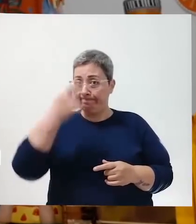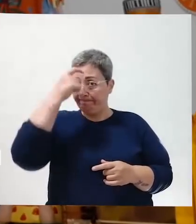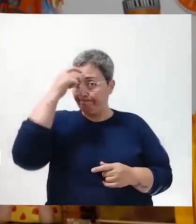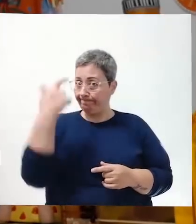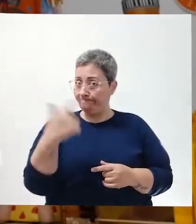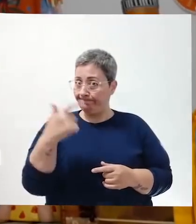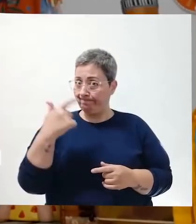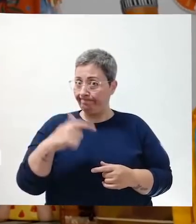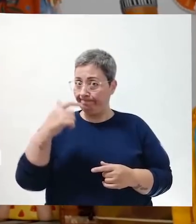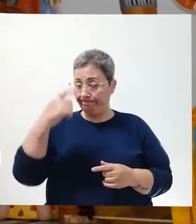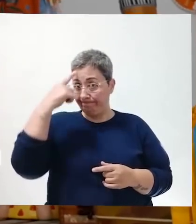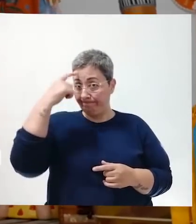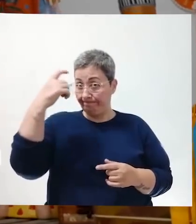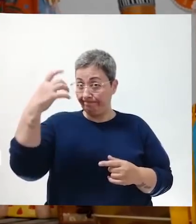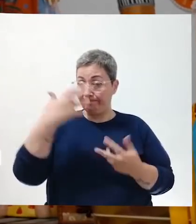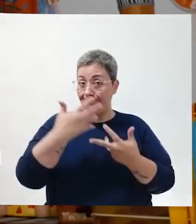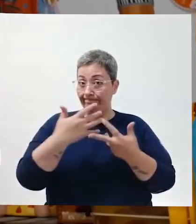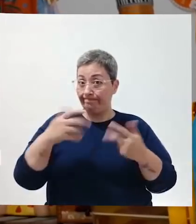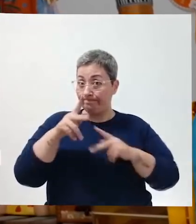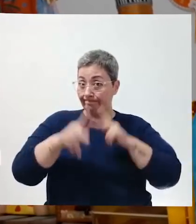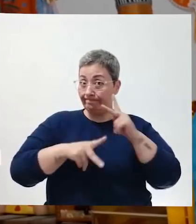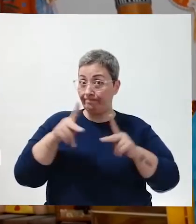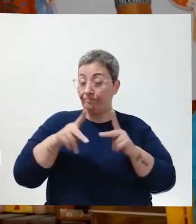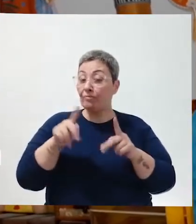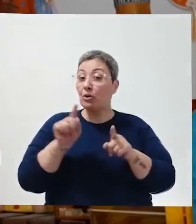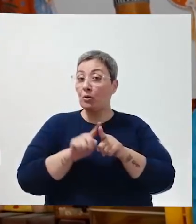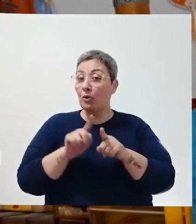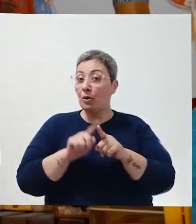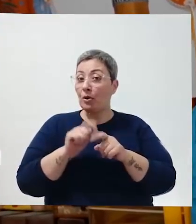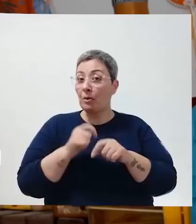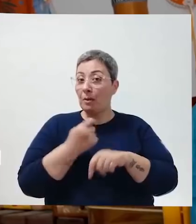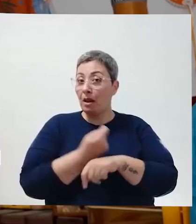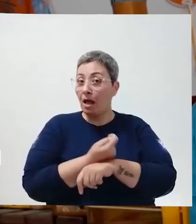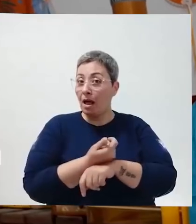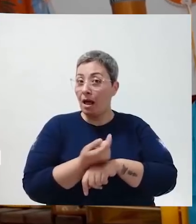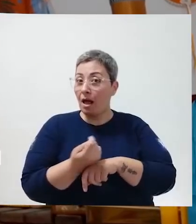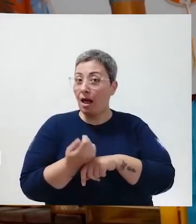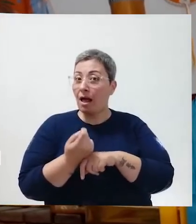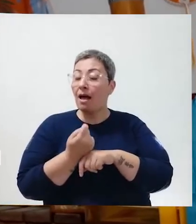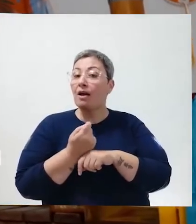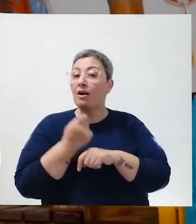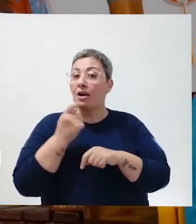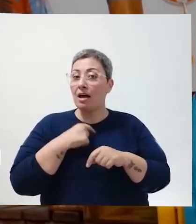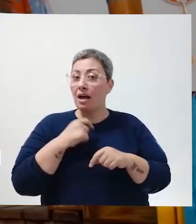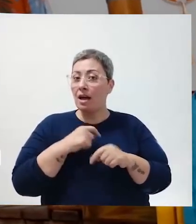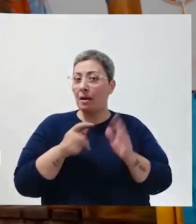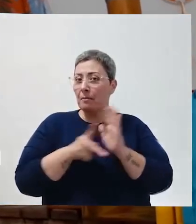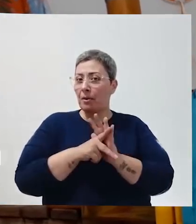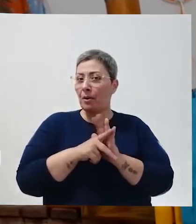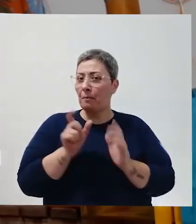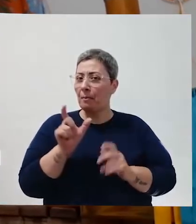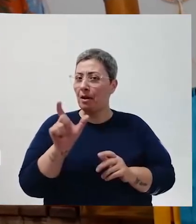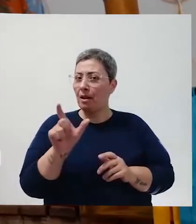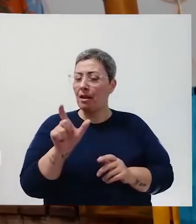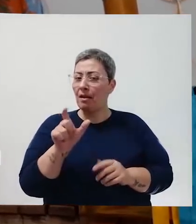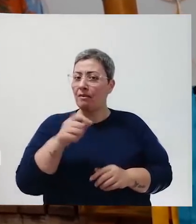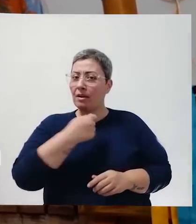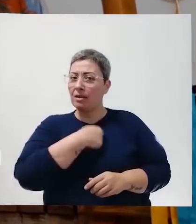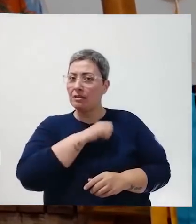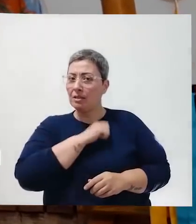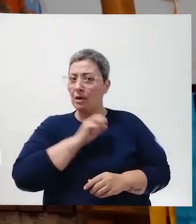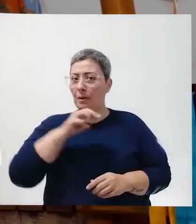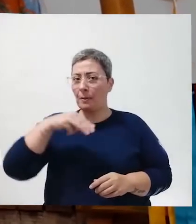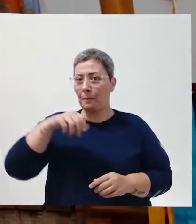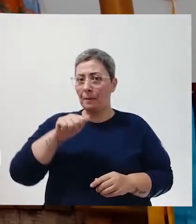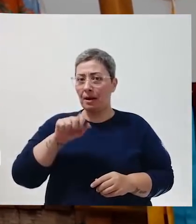a imaginação popular criou para fazer malas artes, em espanhol, que quer